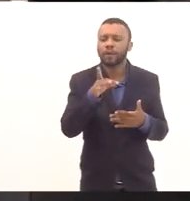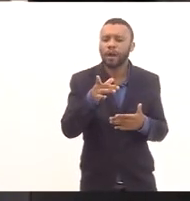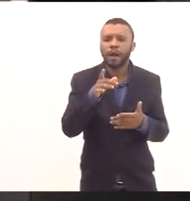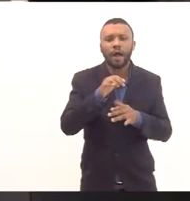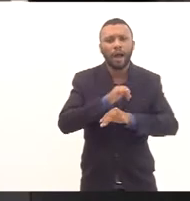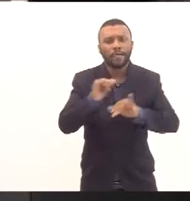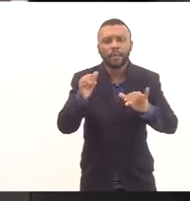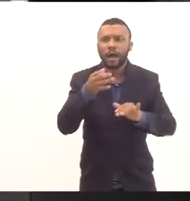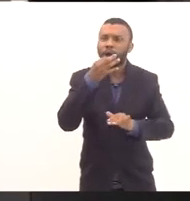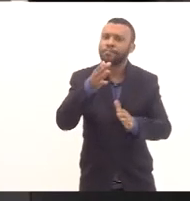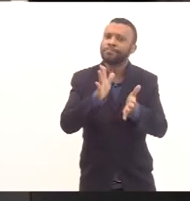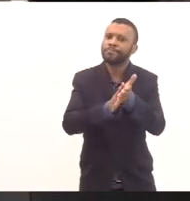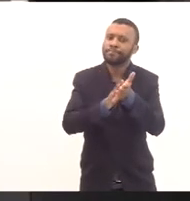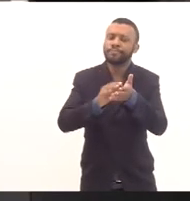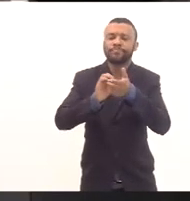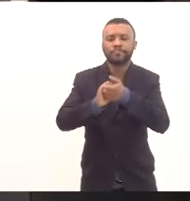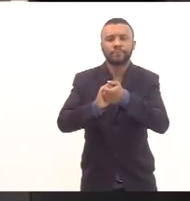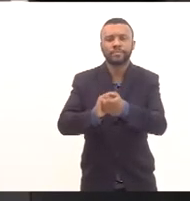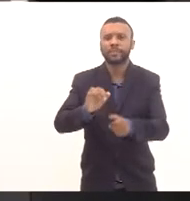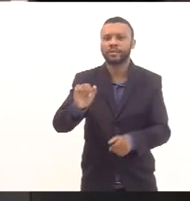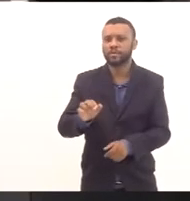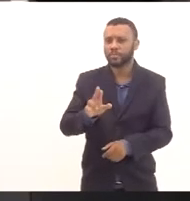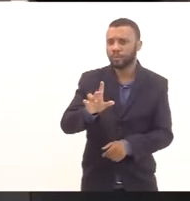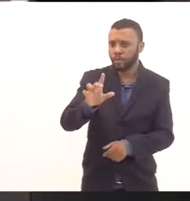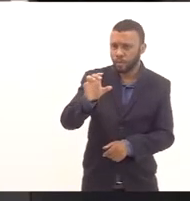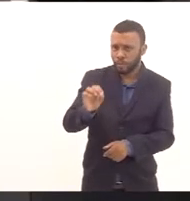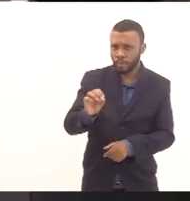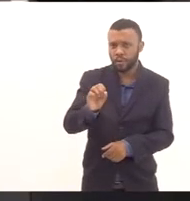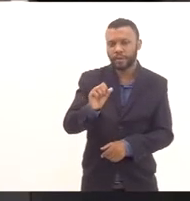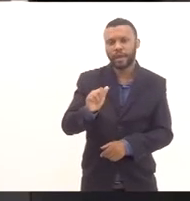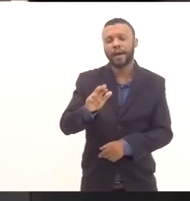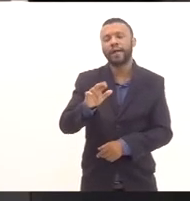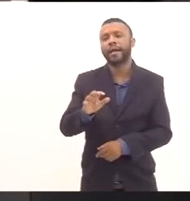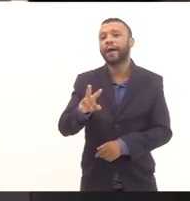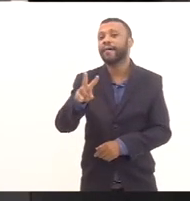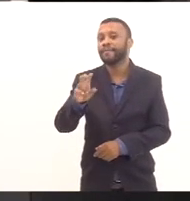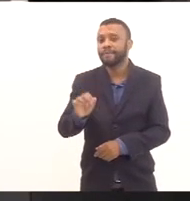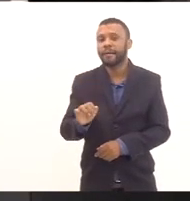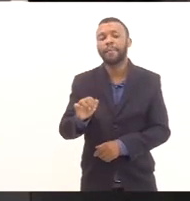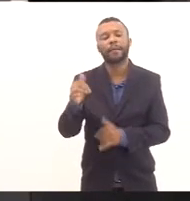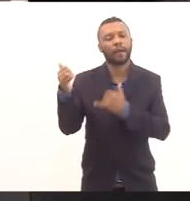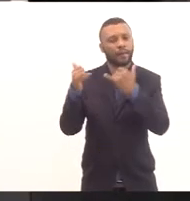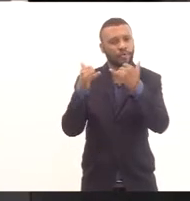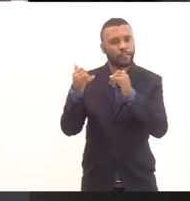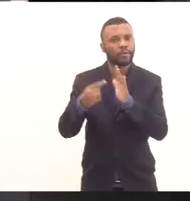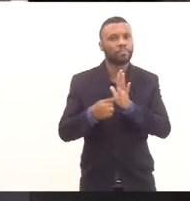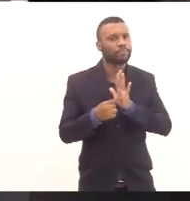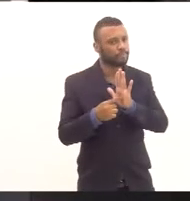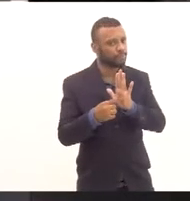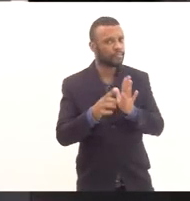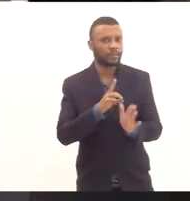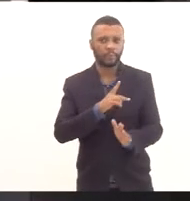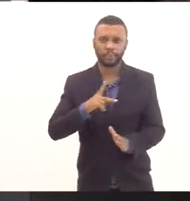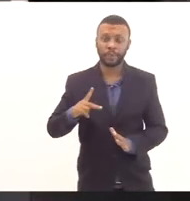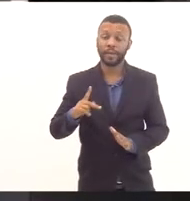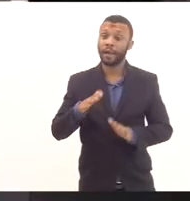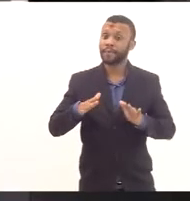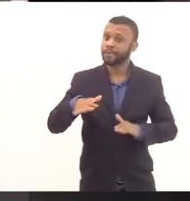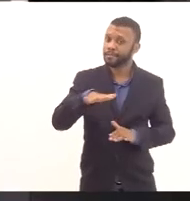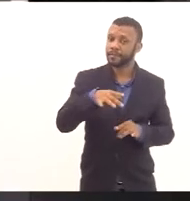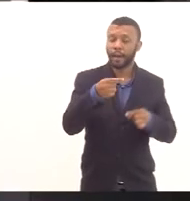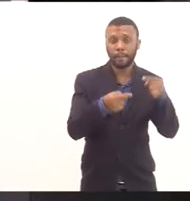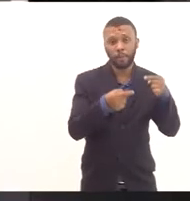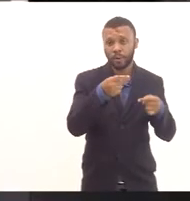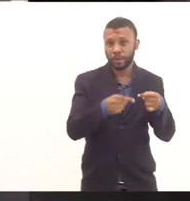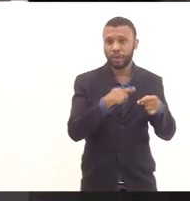elogio ao secretário Júlio Saraiva pelos dados apontados aí pela defensora que na política a gente critica muitas vezes